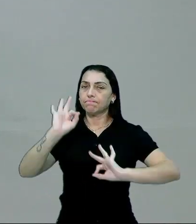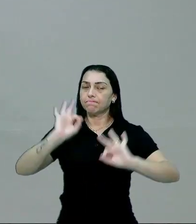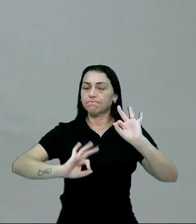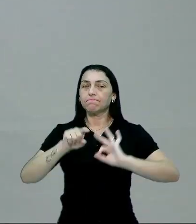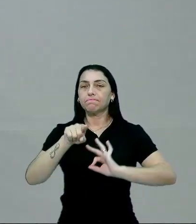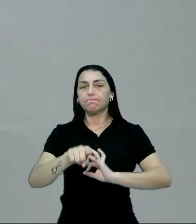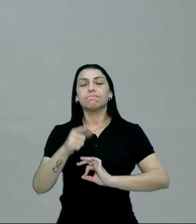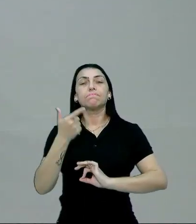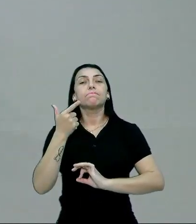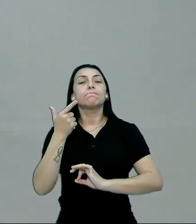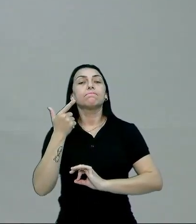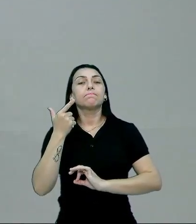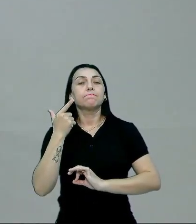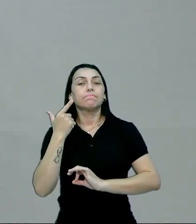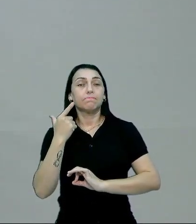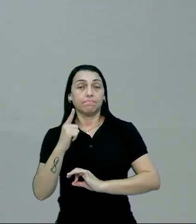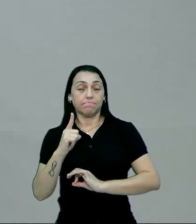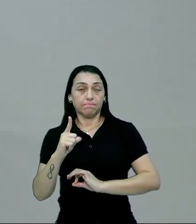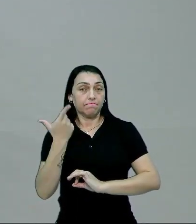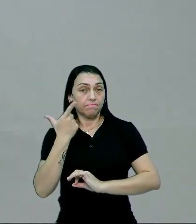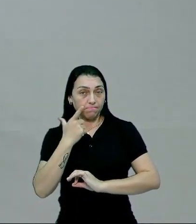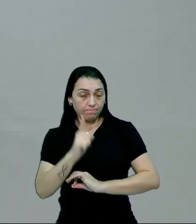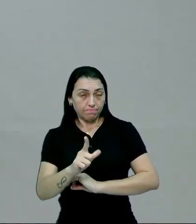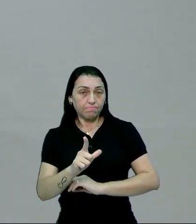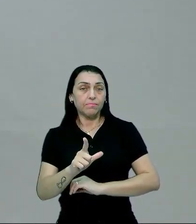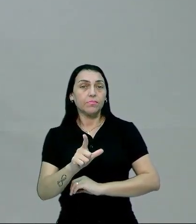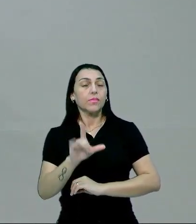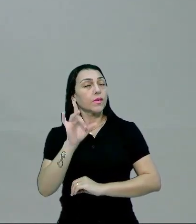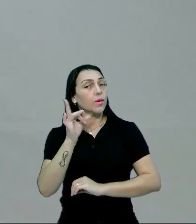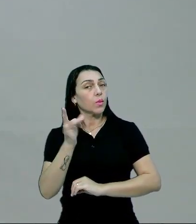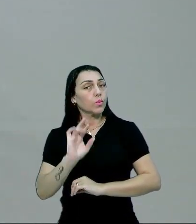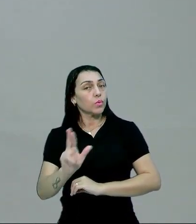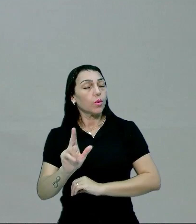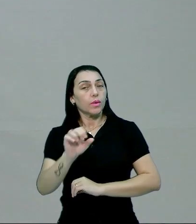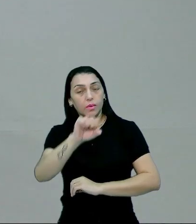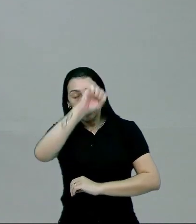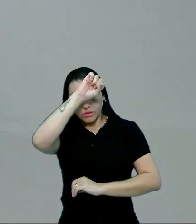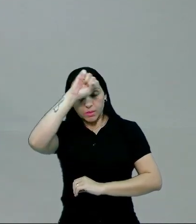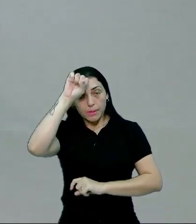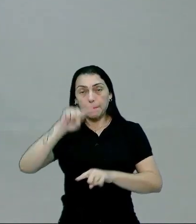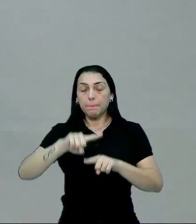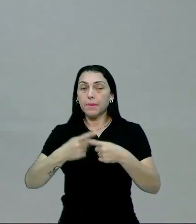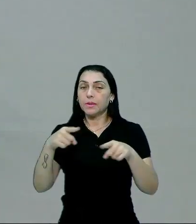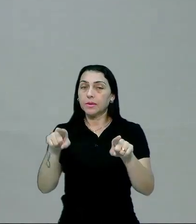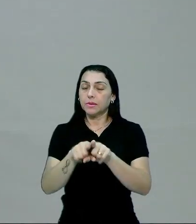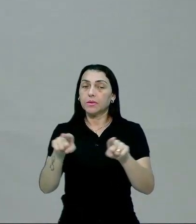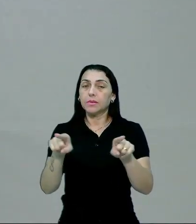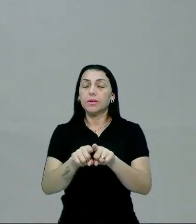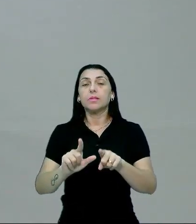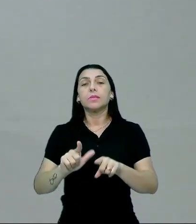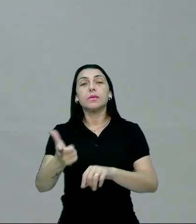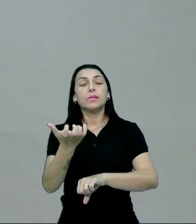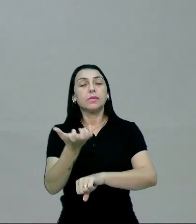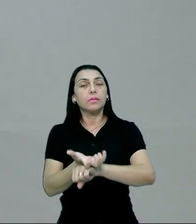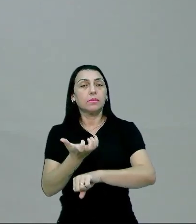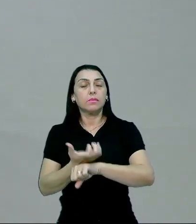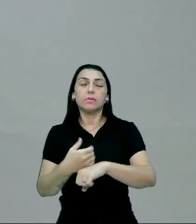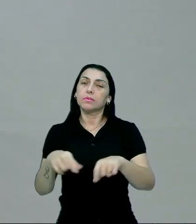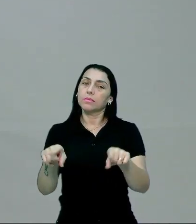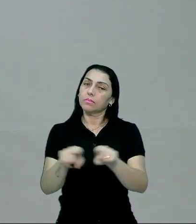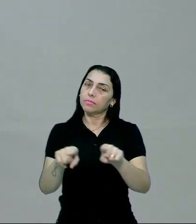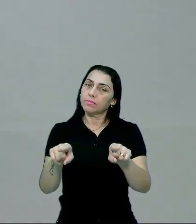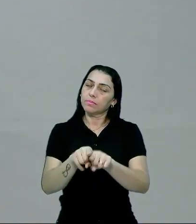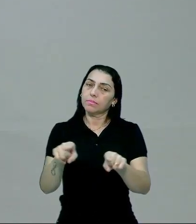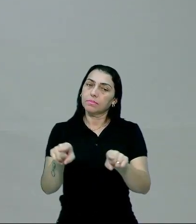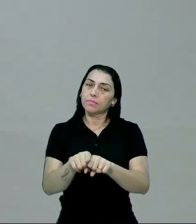que você venha adquirir, não só na sociologia, mas também nos demais componentes